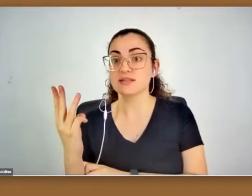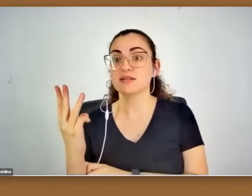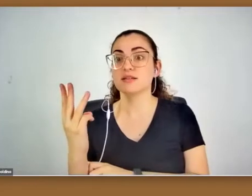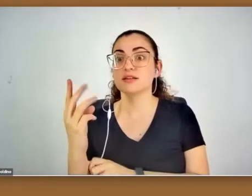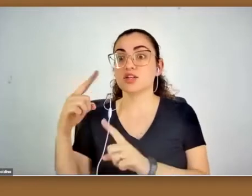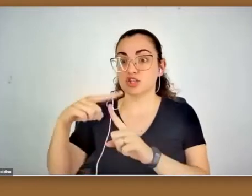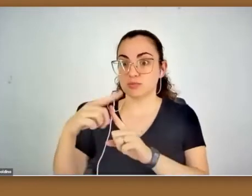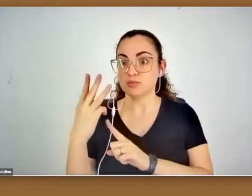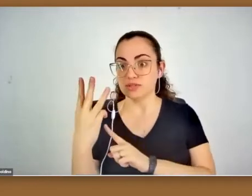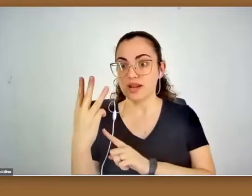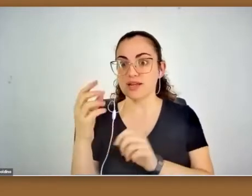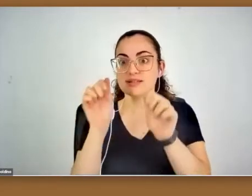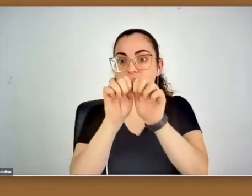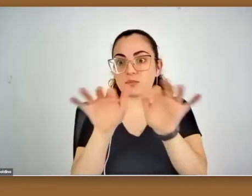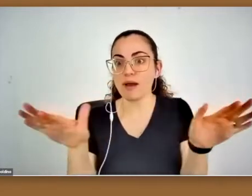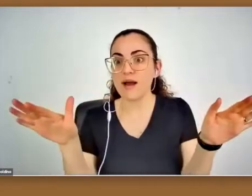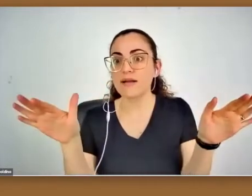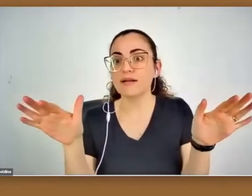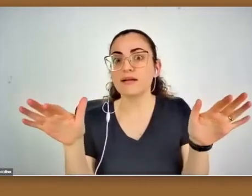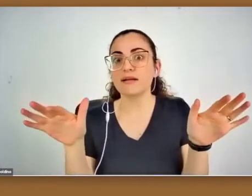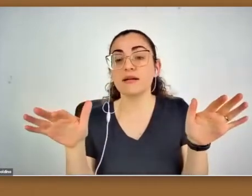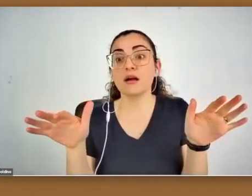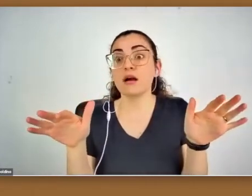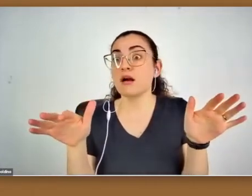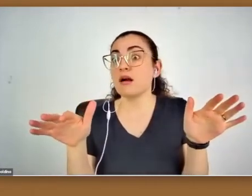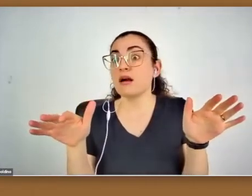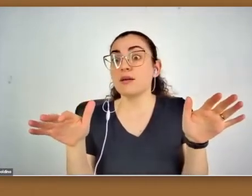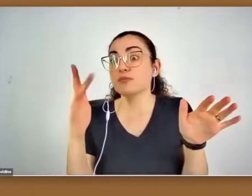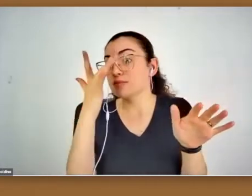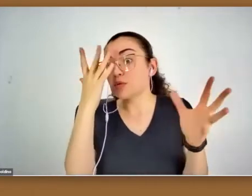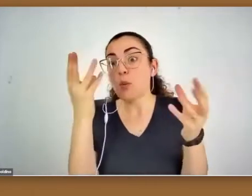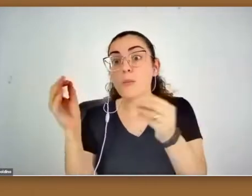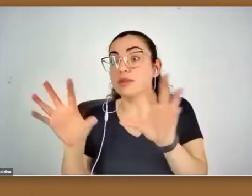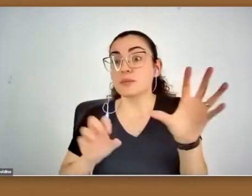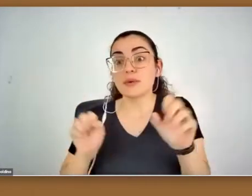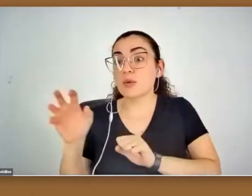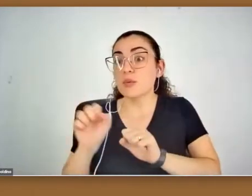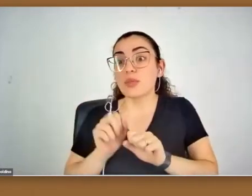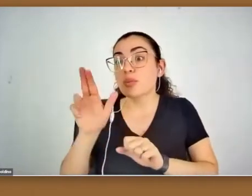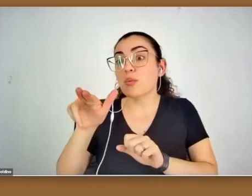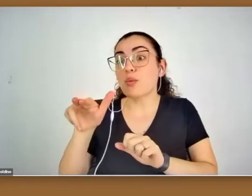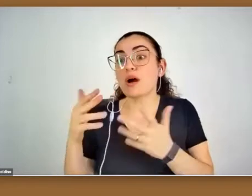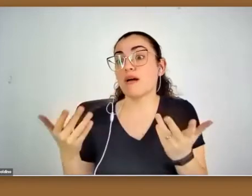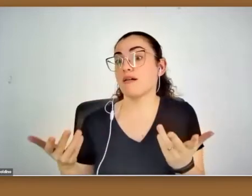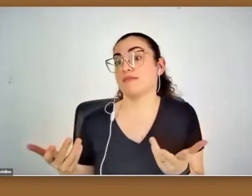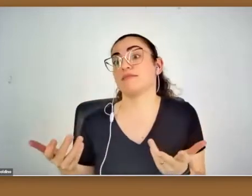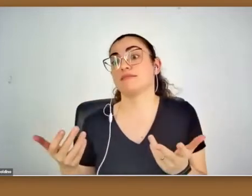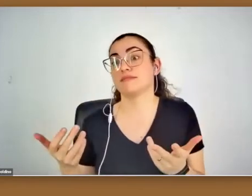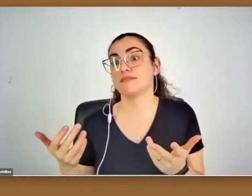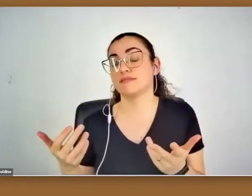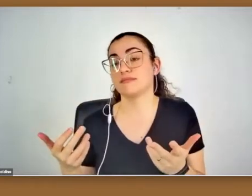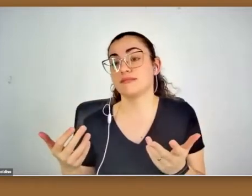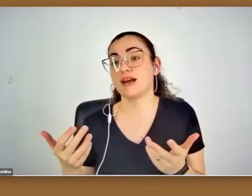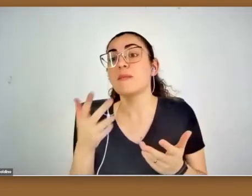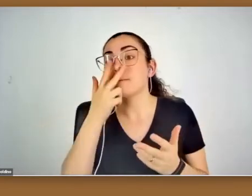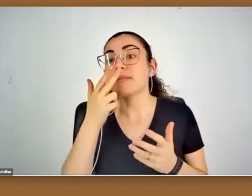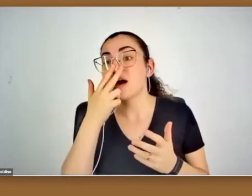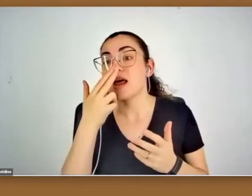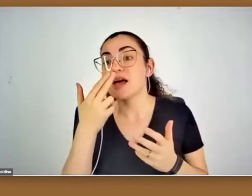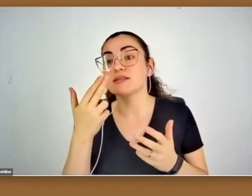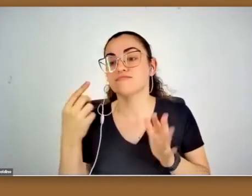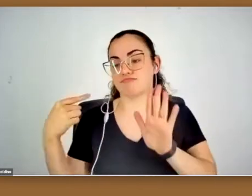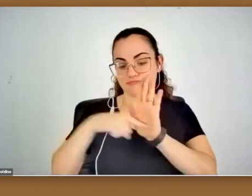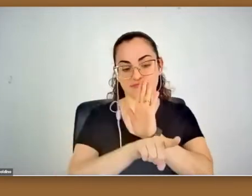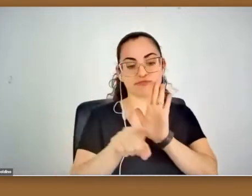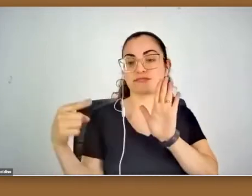que ele não aparece, então vai ter muita gente que ainda não teve contato com ele, que são as pessoas que não têm imunidade contra ele. Então,